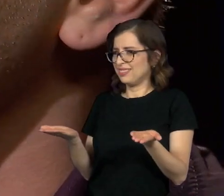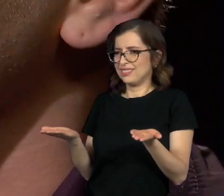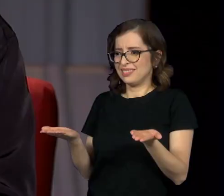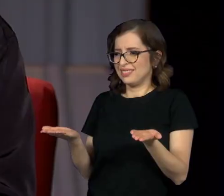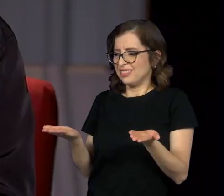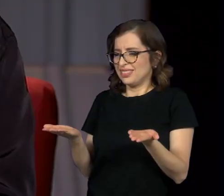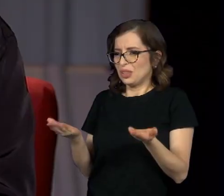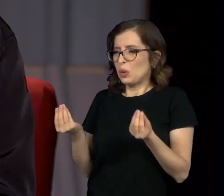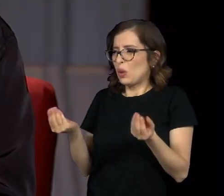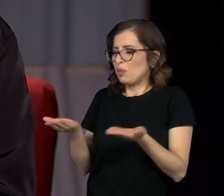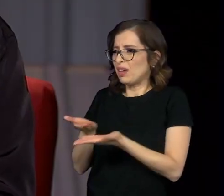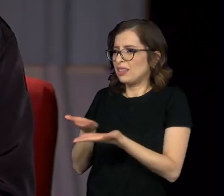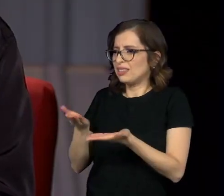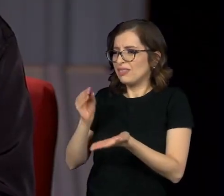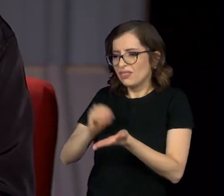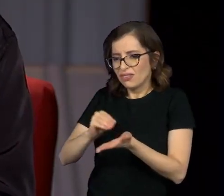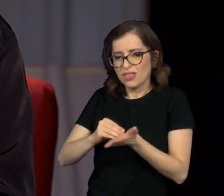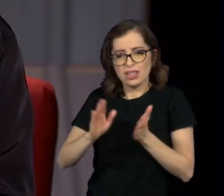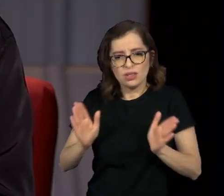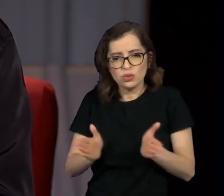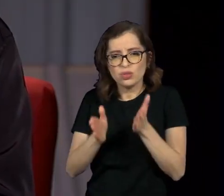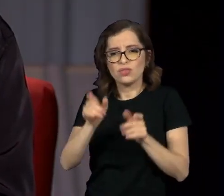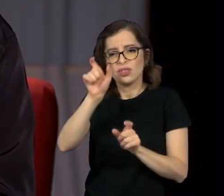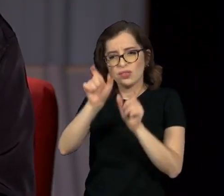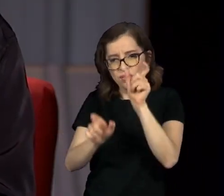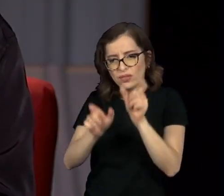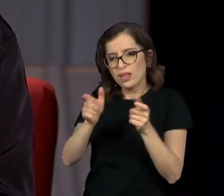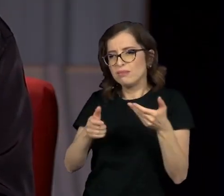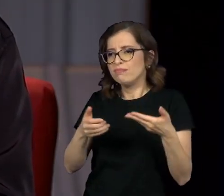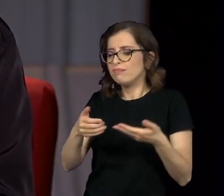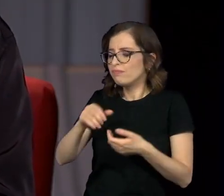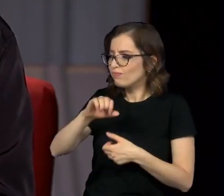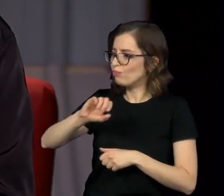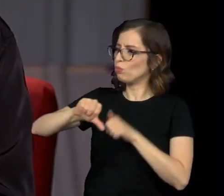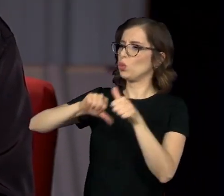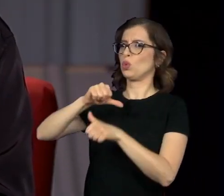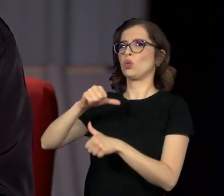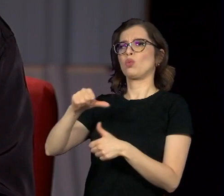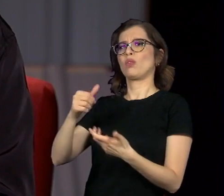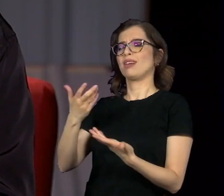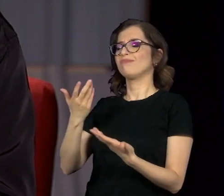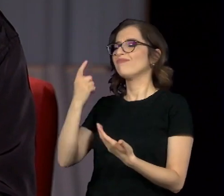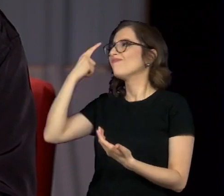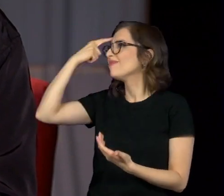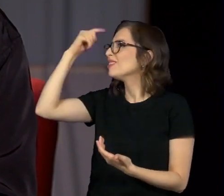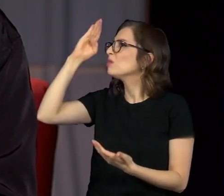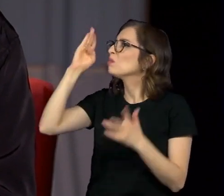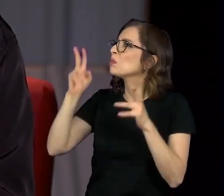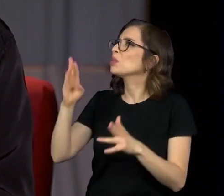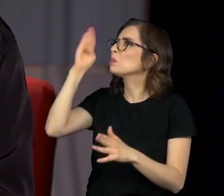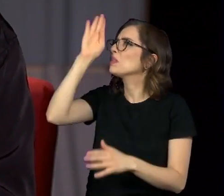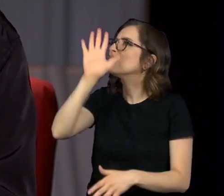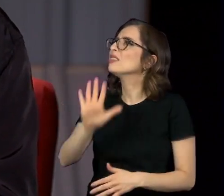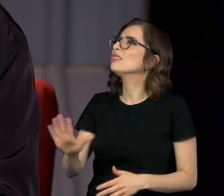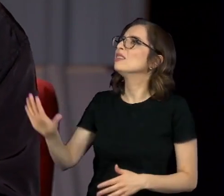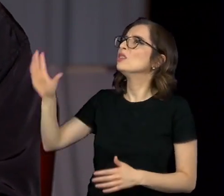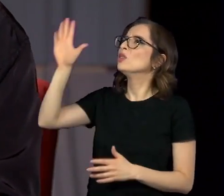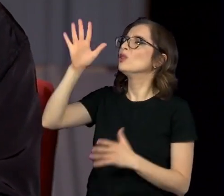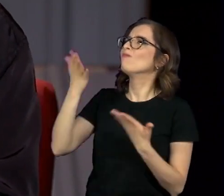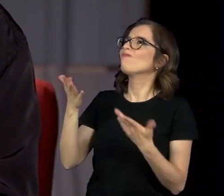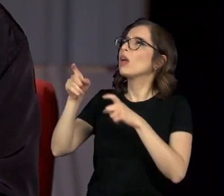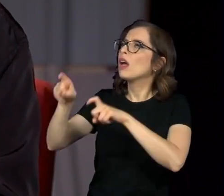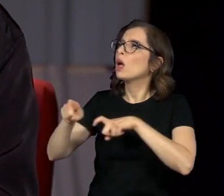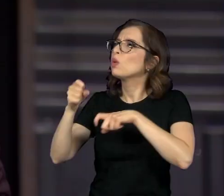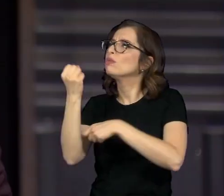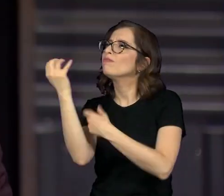né? E eu acho que é neste espaço que a gente conhece esse Brasil em profundidade, ou o